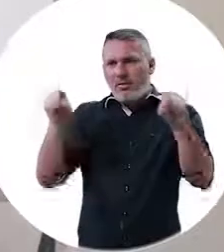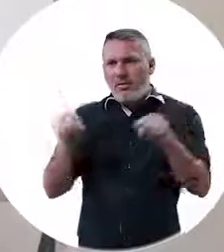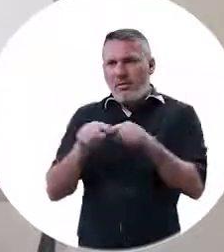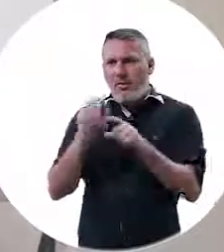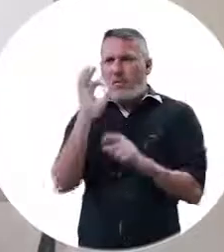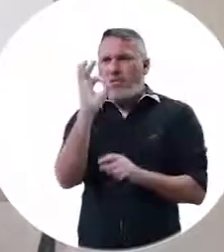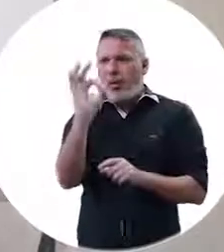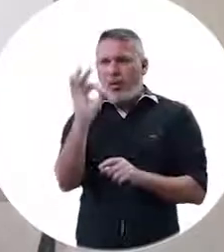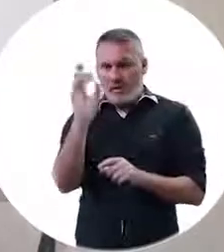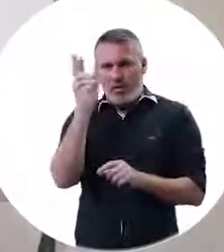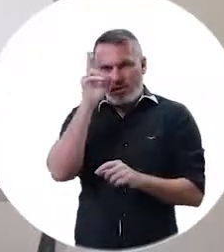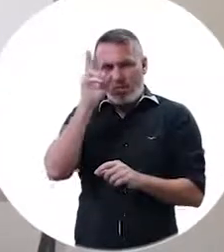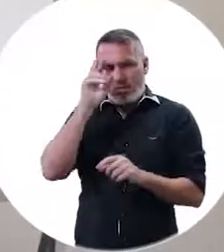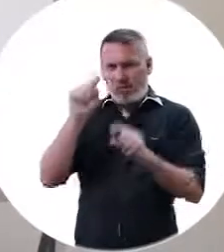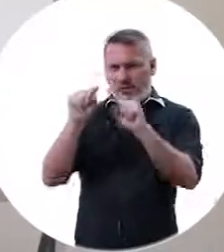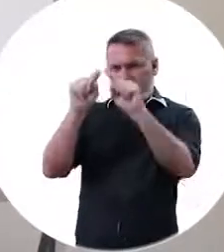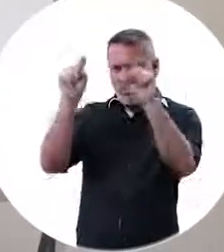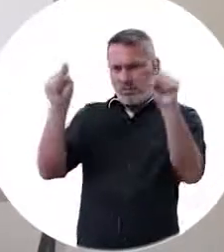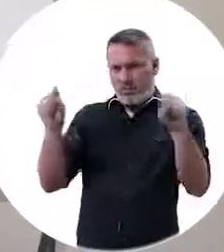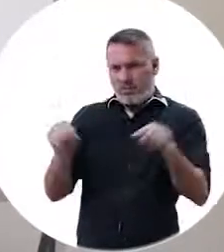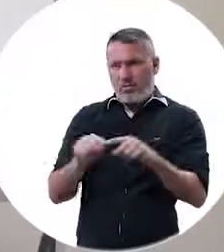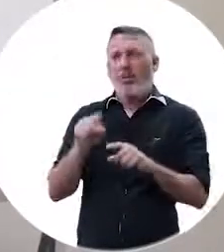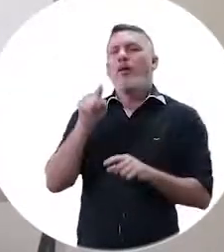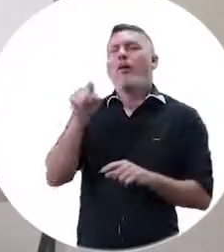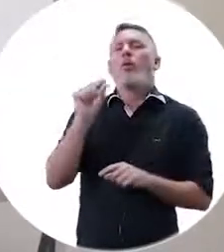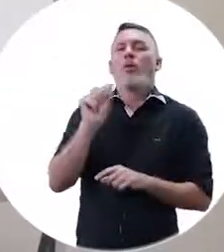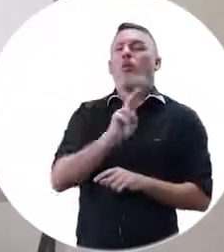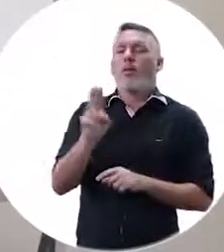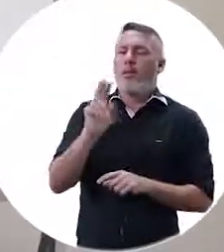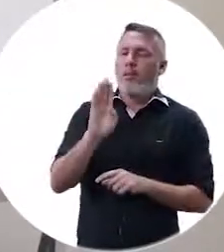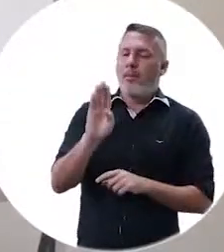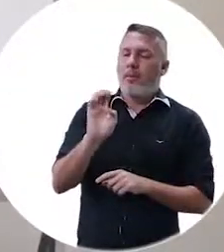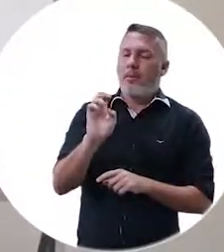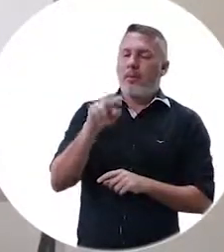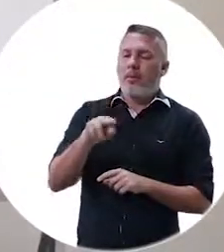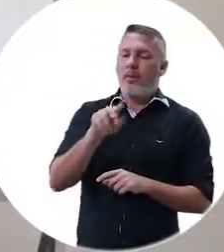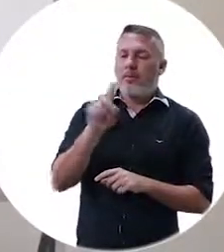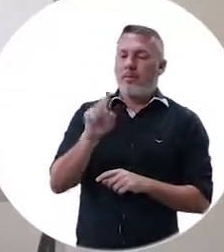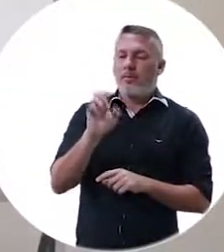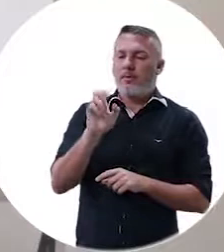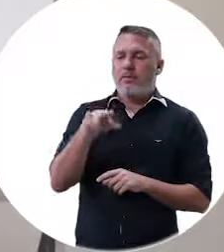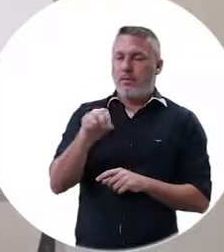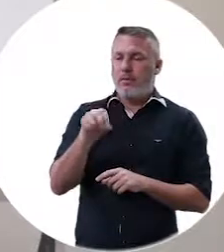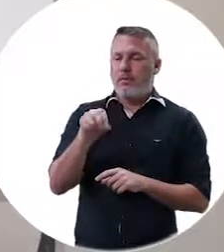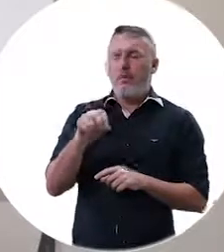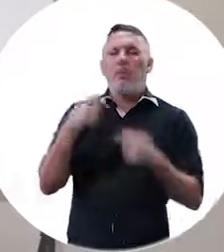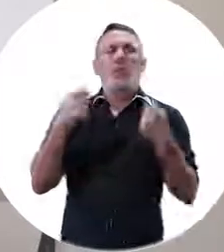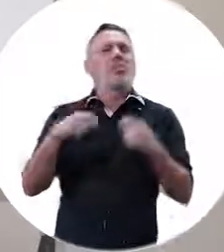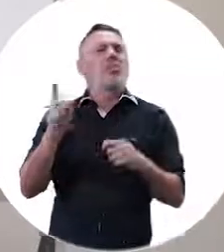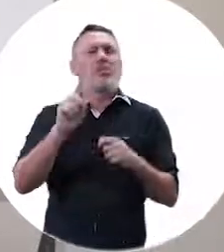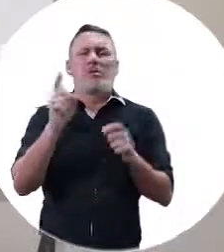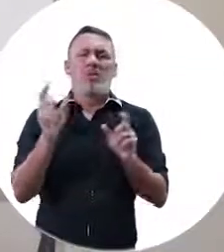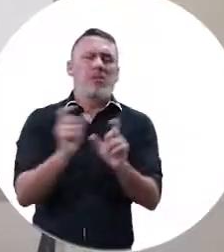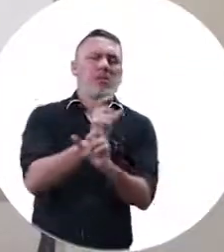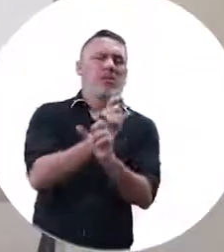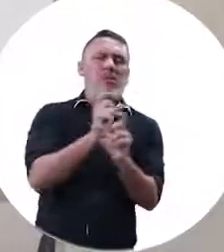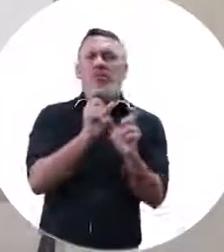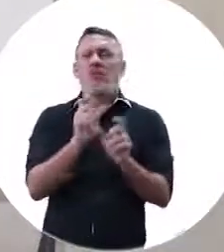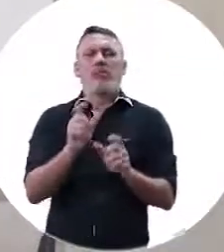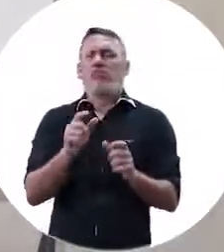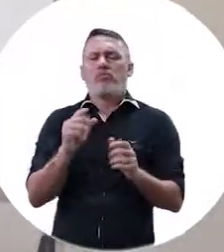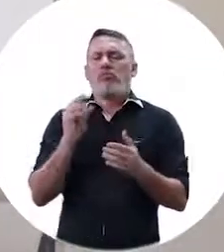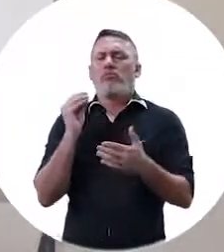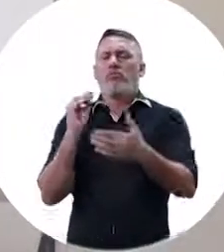daquele ciclo que tinha uma bolinha no meio? Ele tinha um nome específico. O nome dele era benzeno. Você não precisa botar o prefixo, o ciclo,